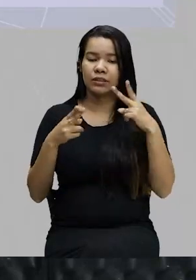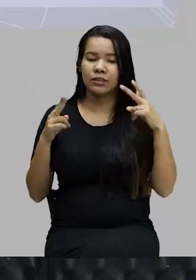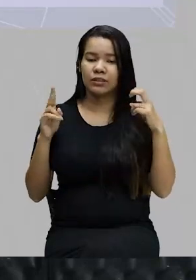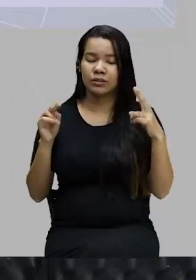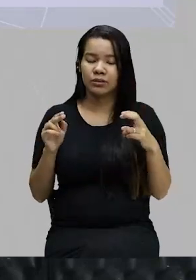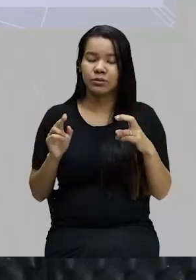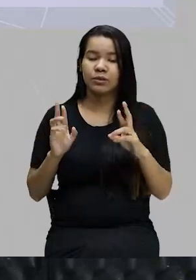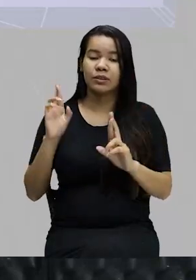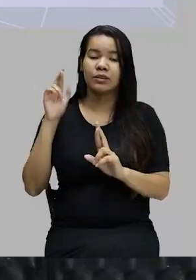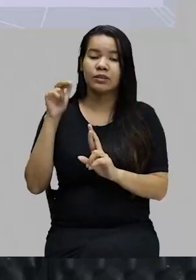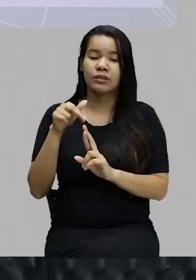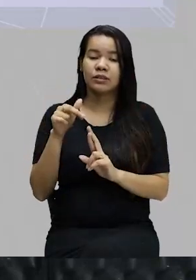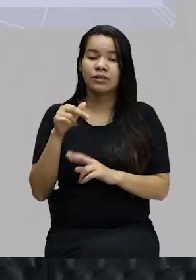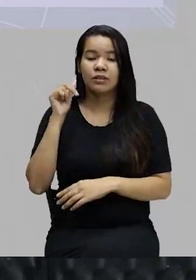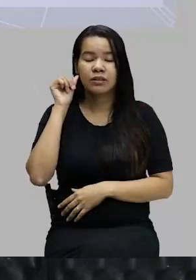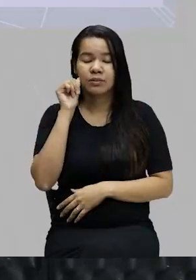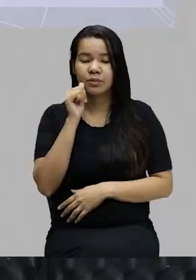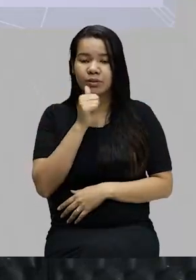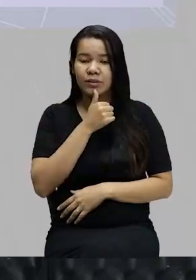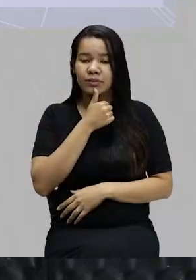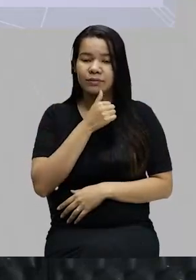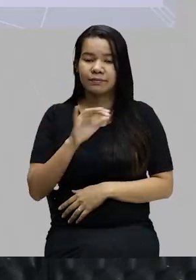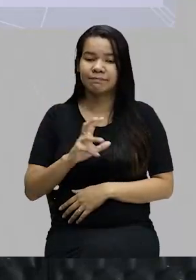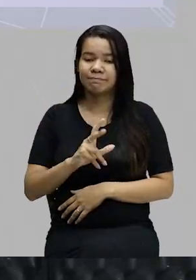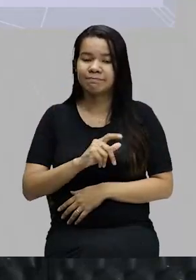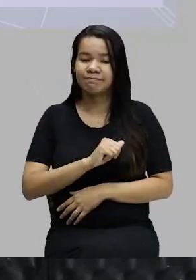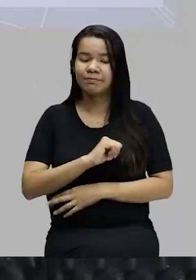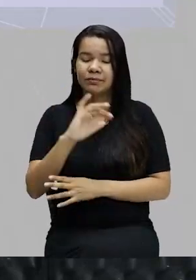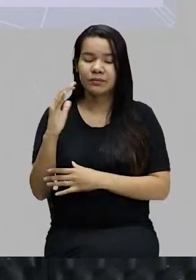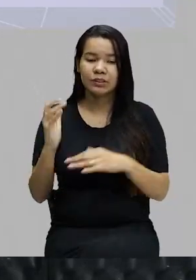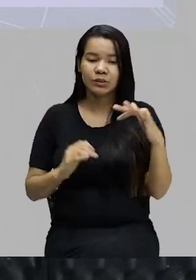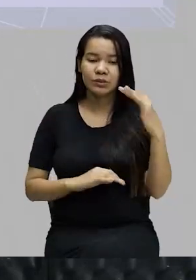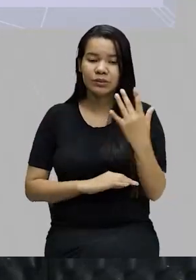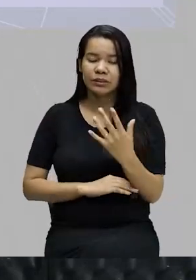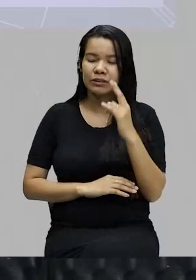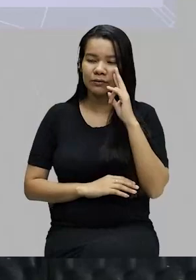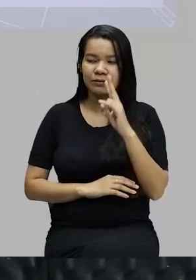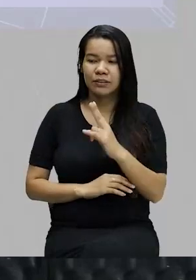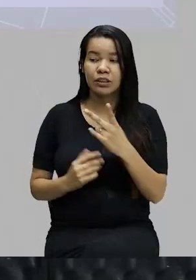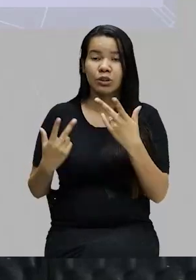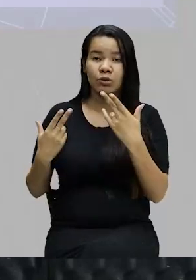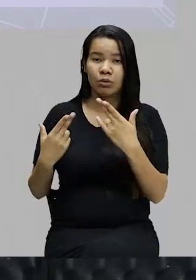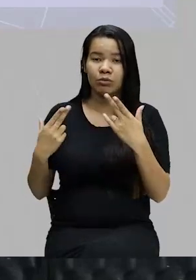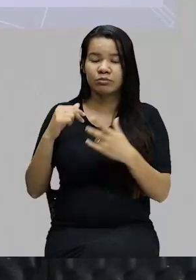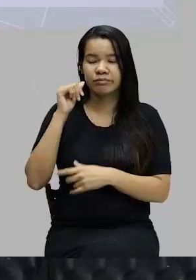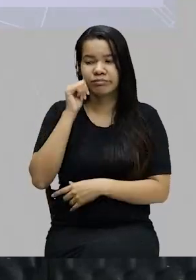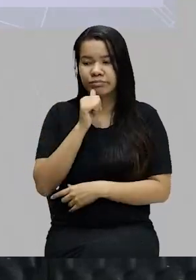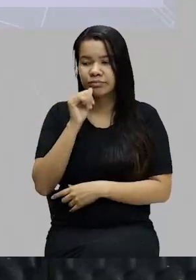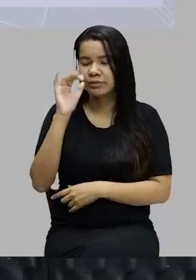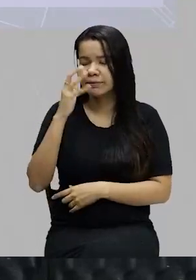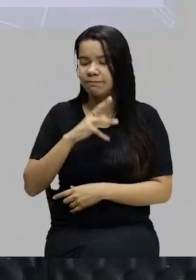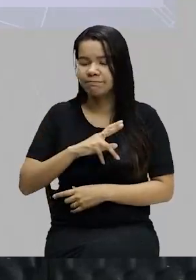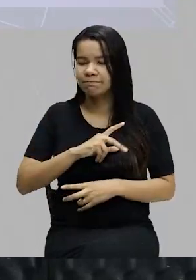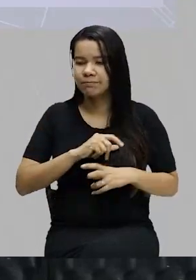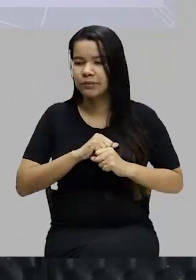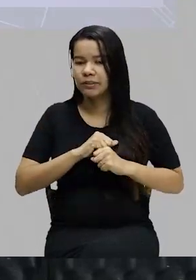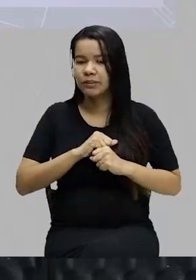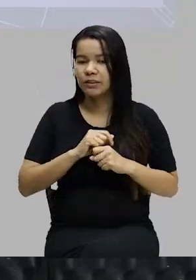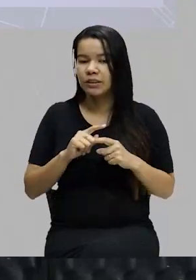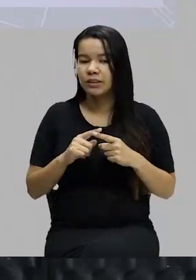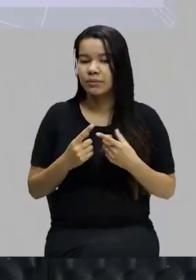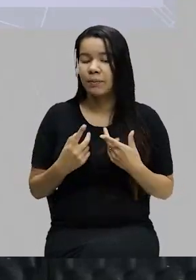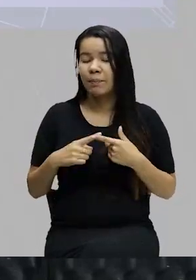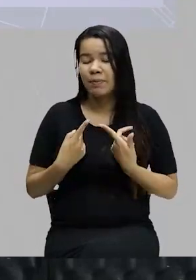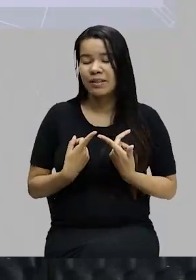à natureza que faz lembrar de toda a beleza que ela causa nele, né? Mas, no caso, ele está aí um pouco desesperado, né? Ele